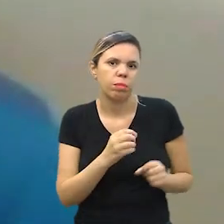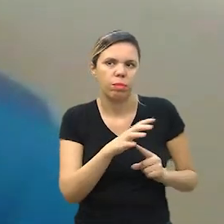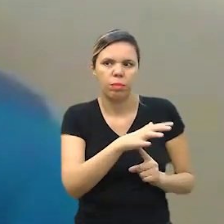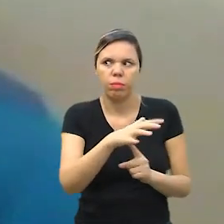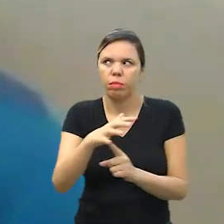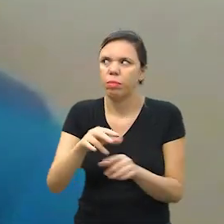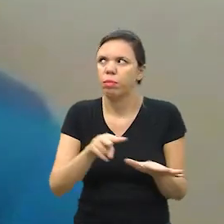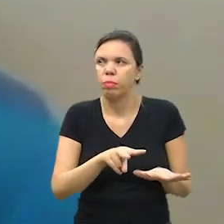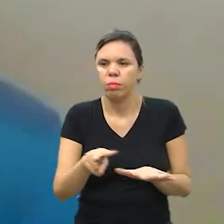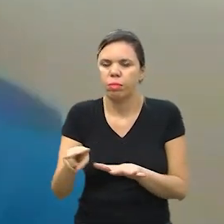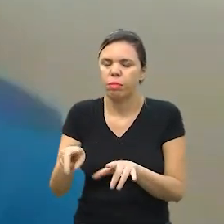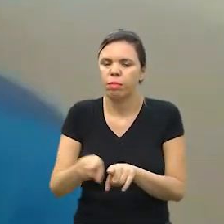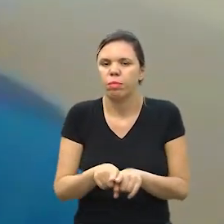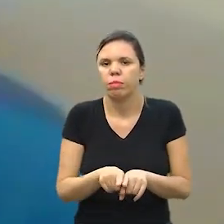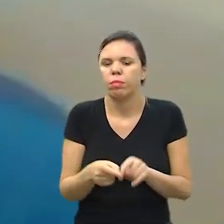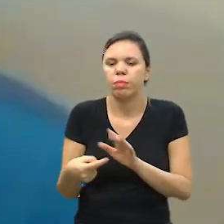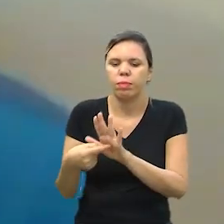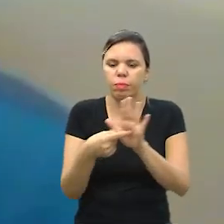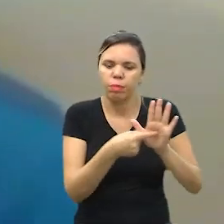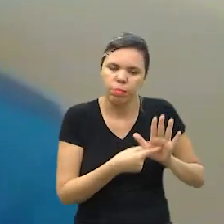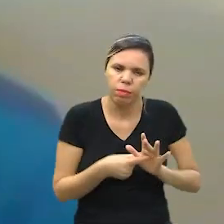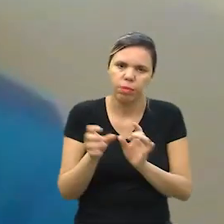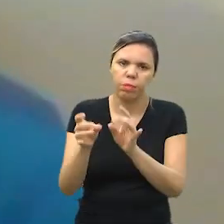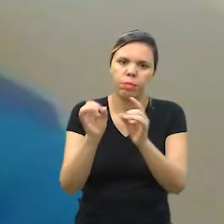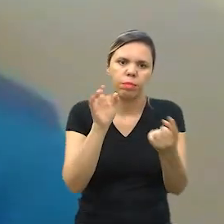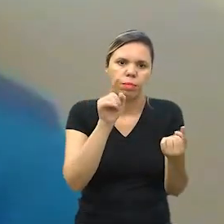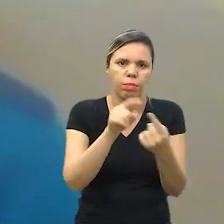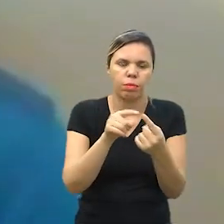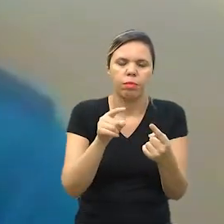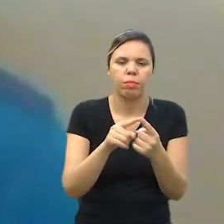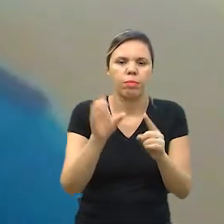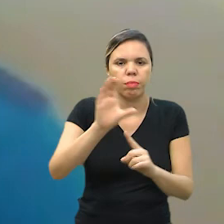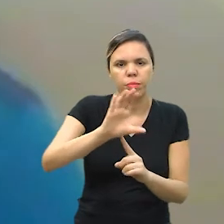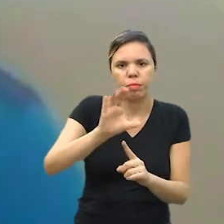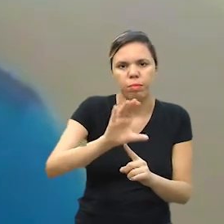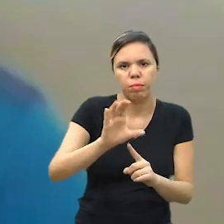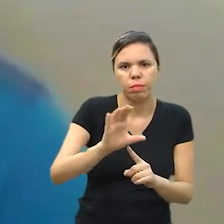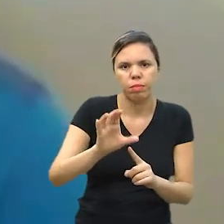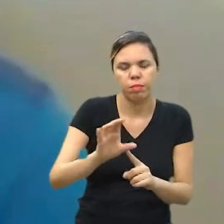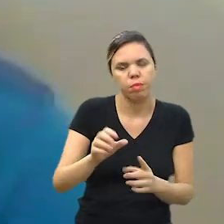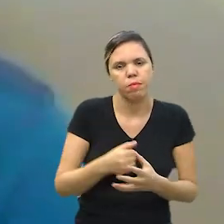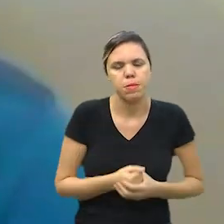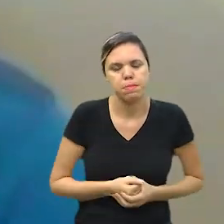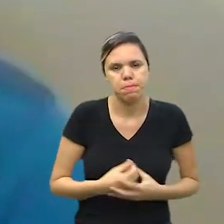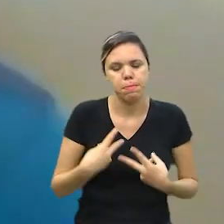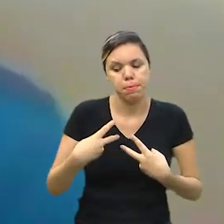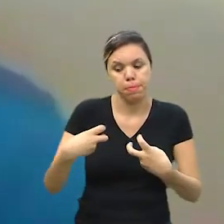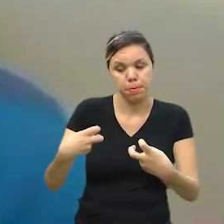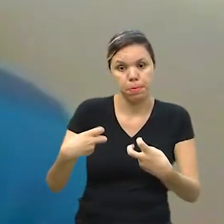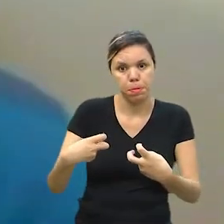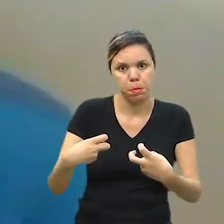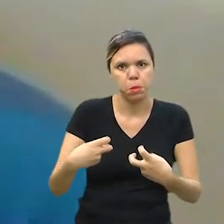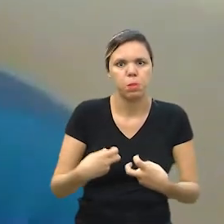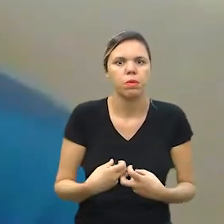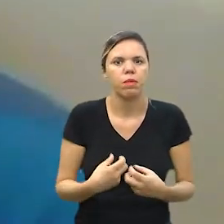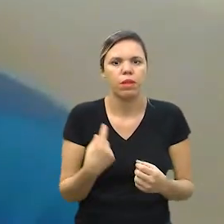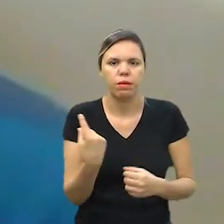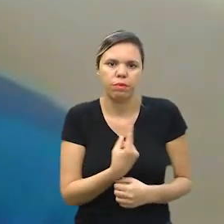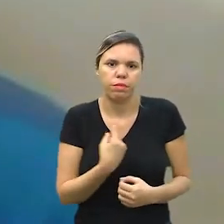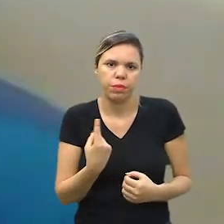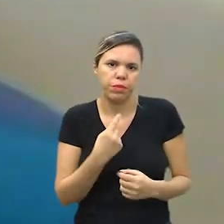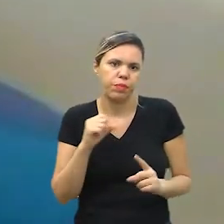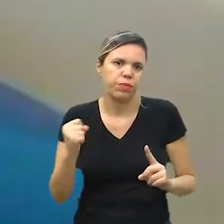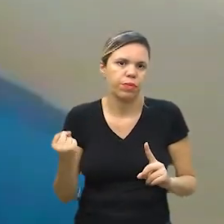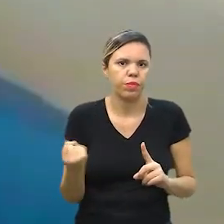feira durante a semana, que expunha o seu produto para venda diretamente com o cliente, ele se viu numa situação de